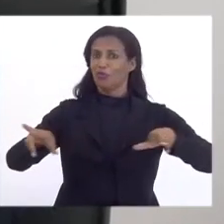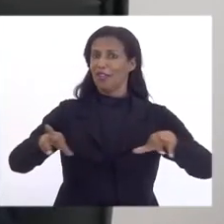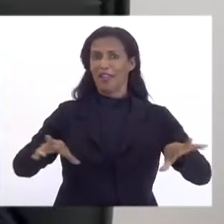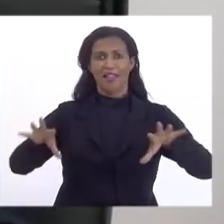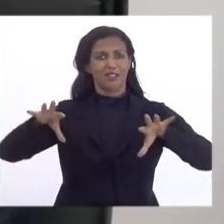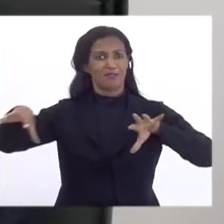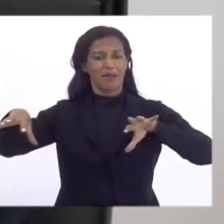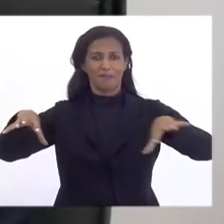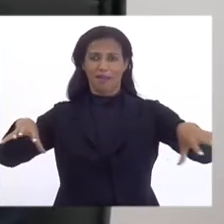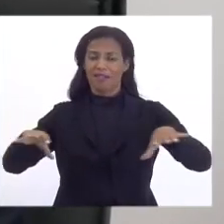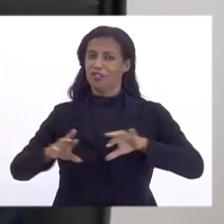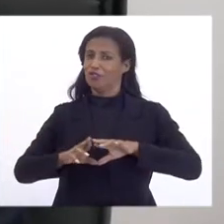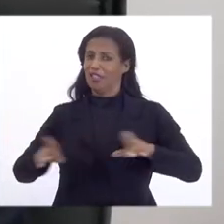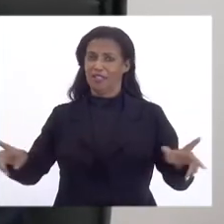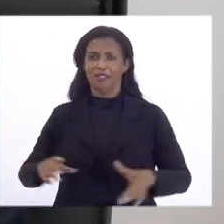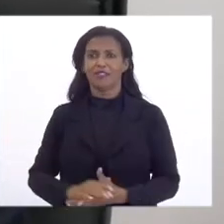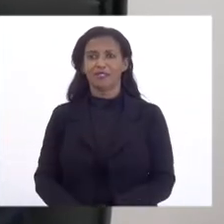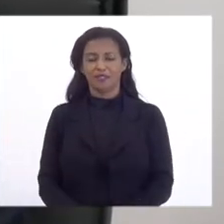esporte, futebol de areia é outro.